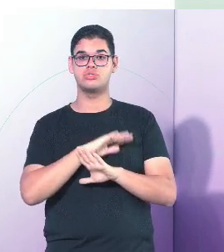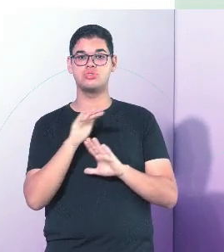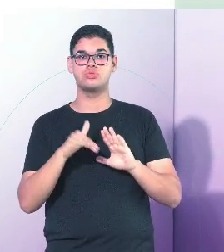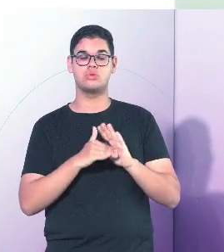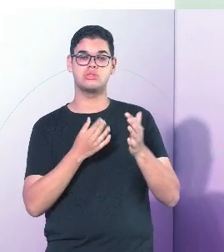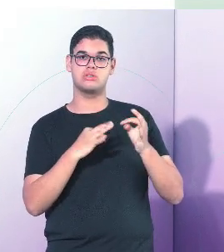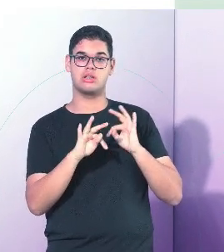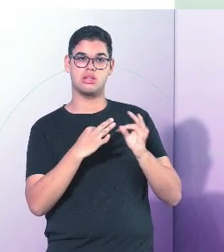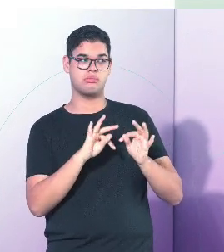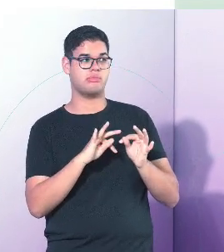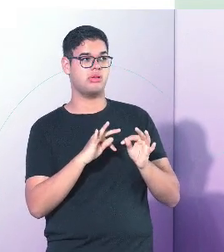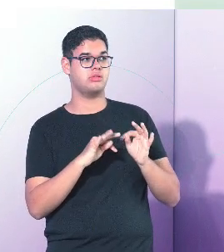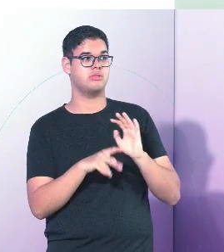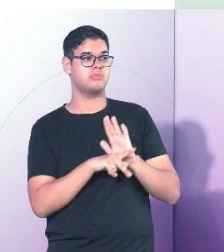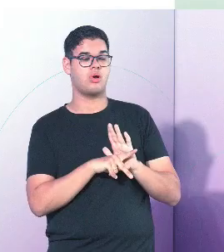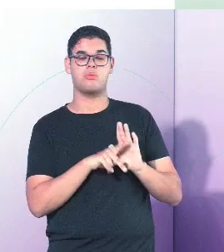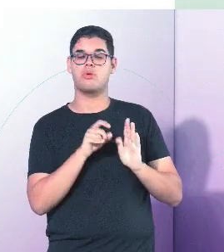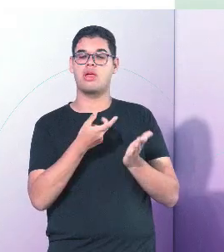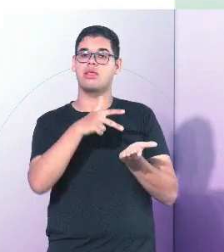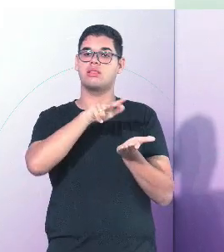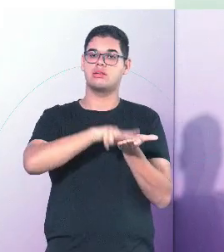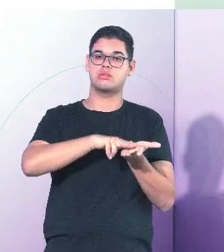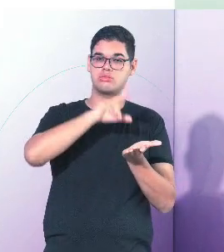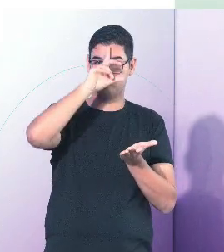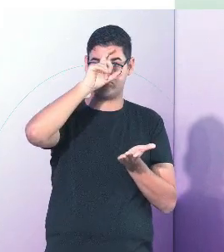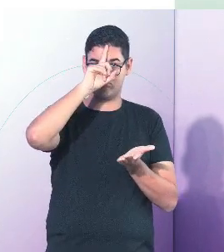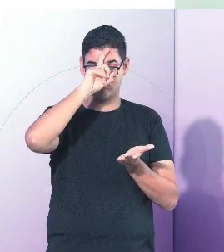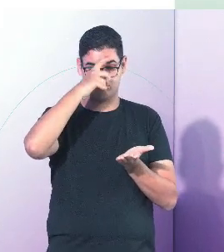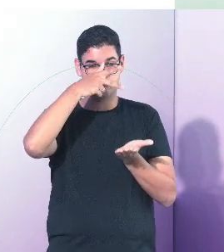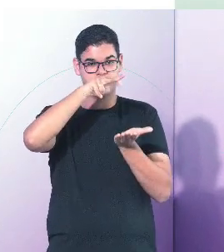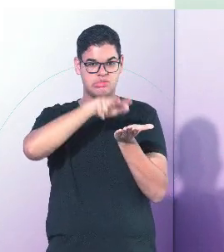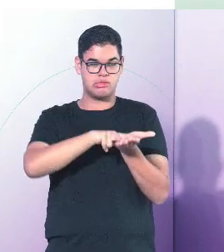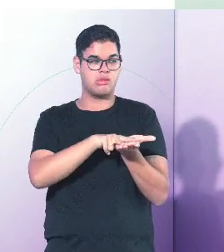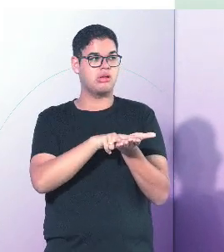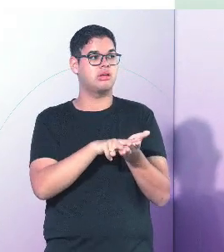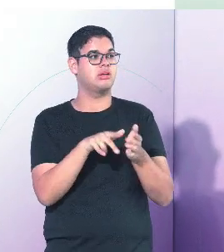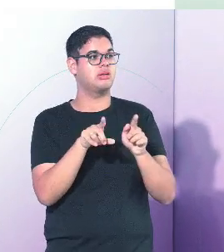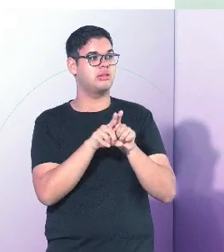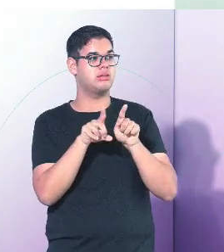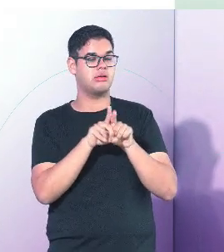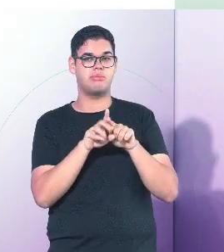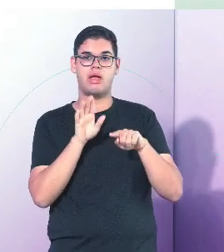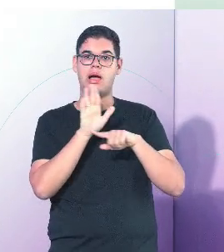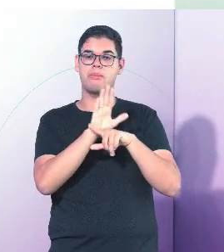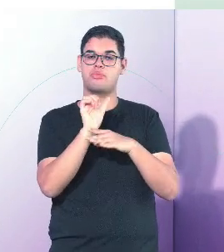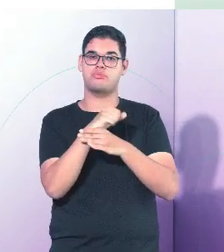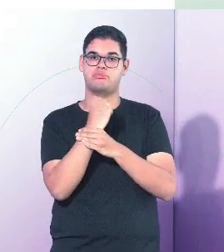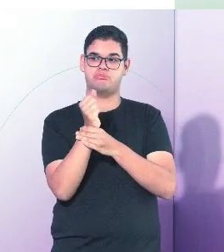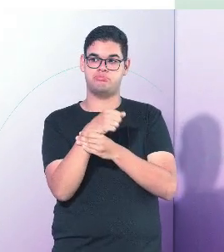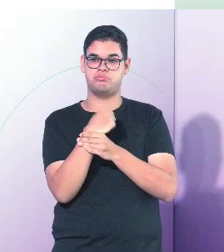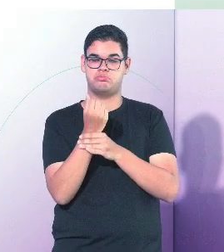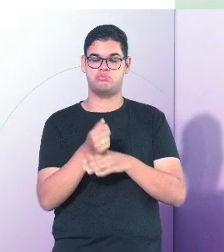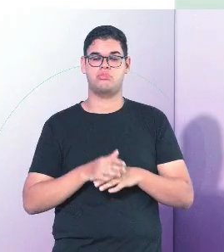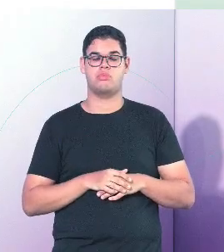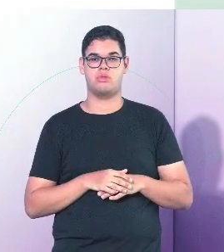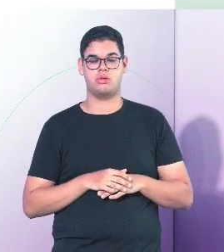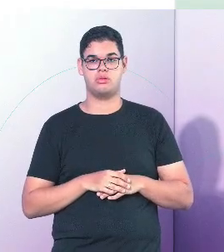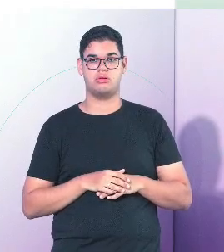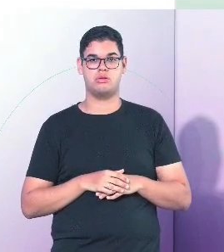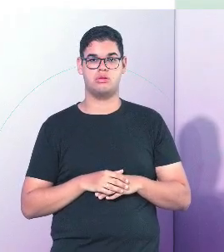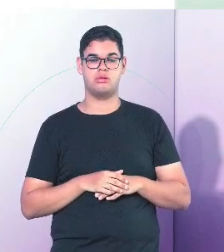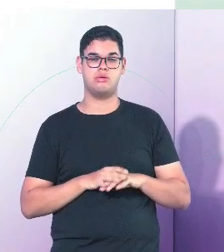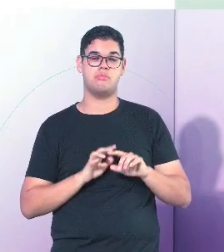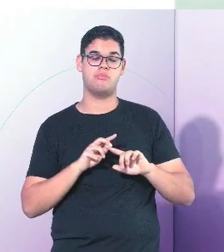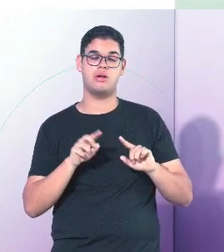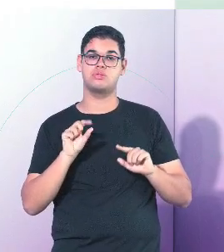durante a internação hospitalar e também quimioterapia oncológica ambulatorial, tá? O que